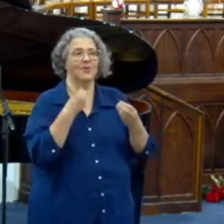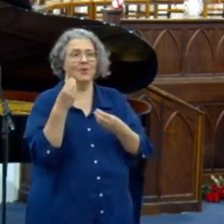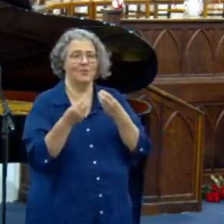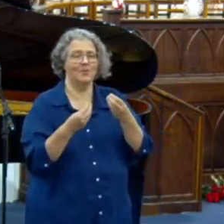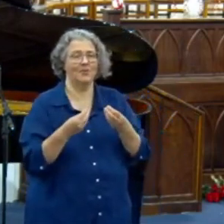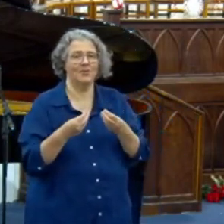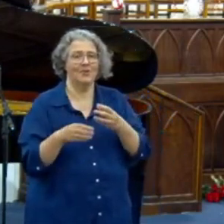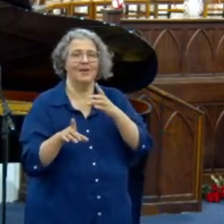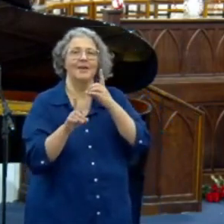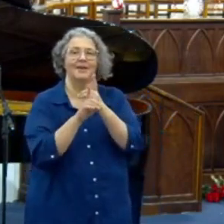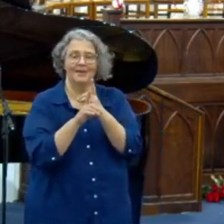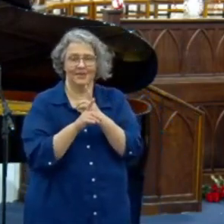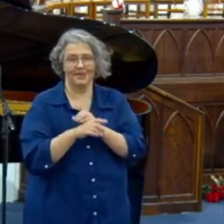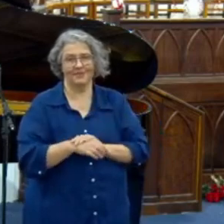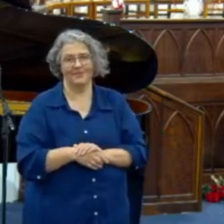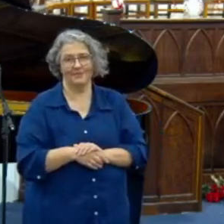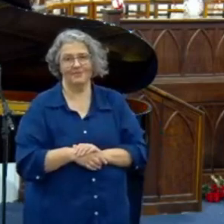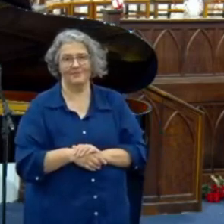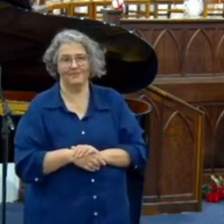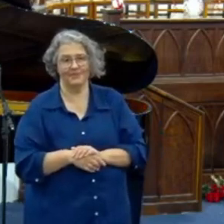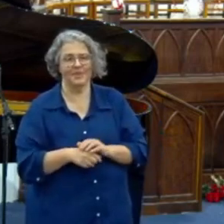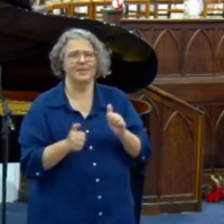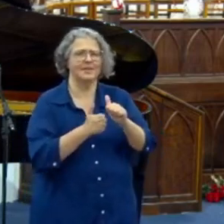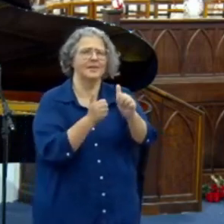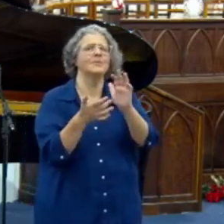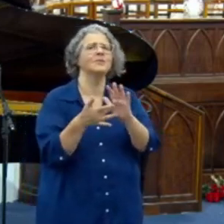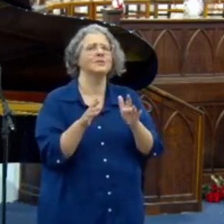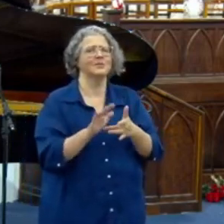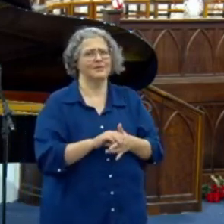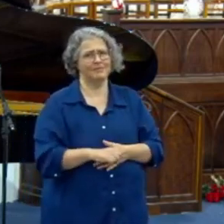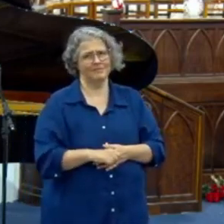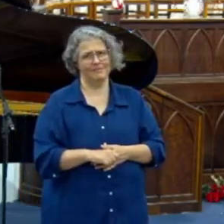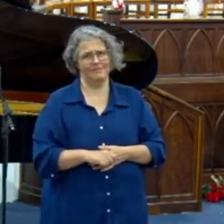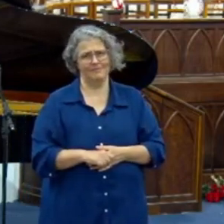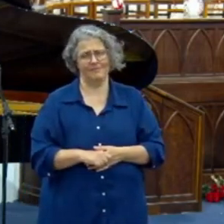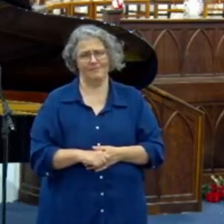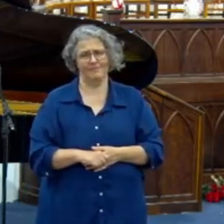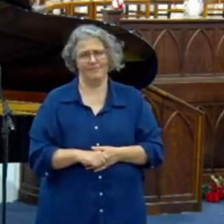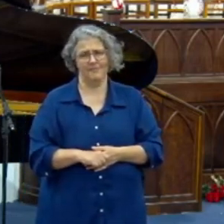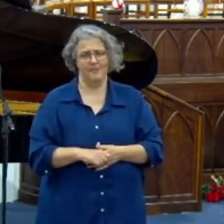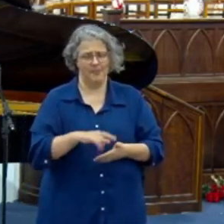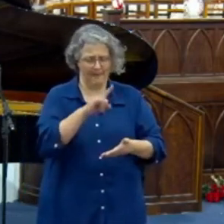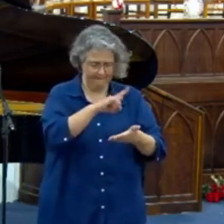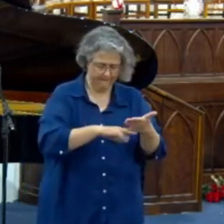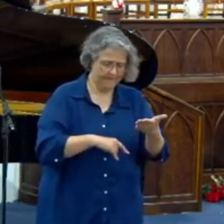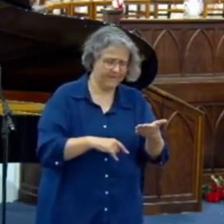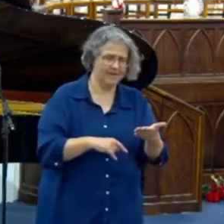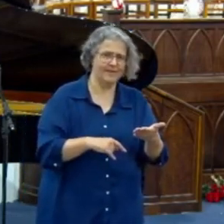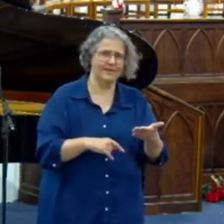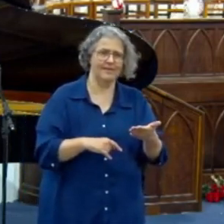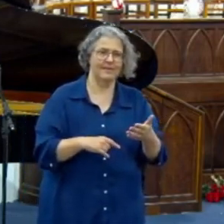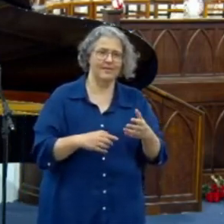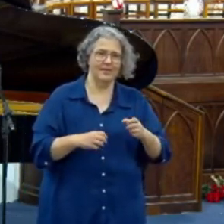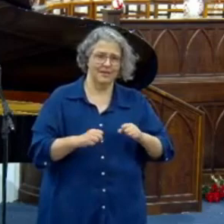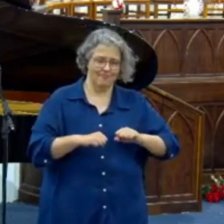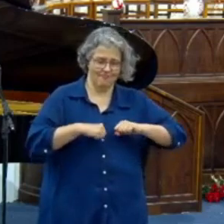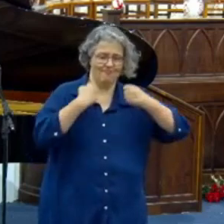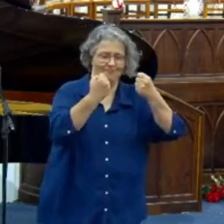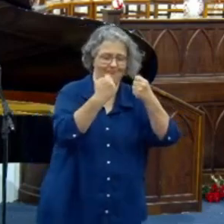podemos encontrar para segui-lo. Sigamos a Jesus, meus irmãos. Essa é uma passagem que certamente nos